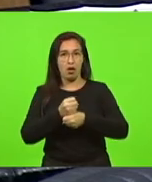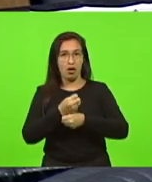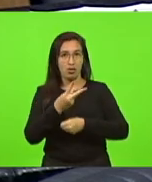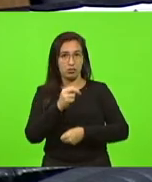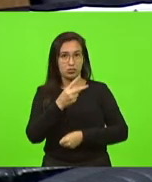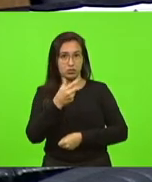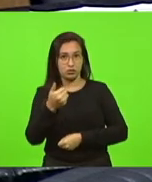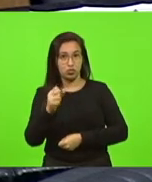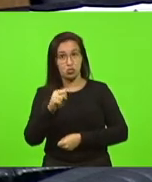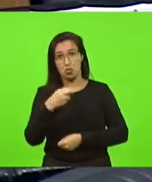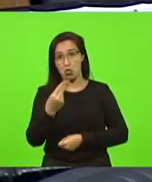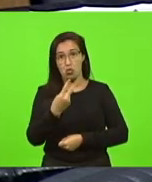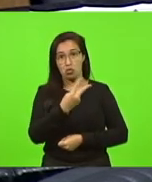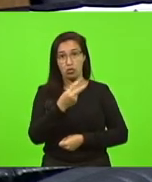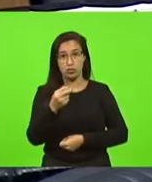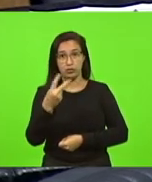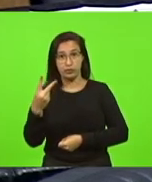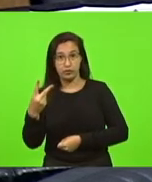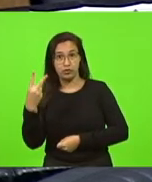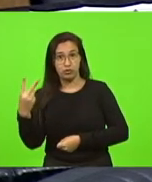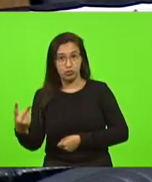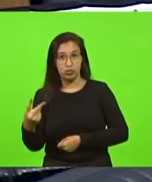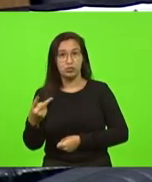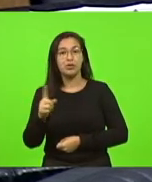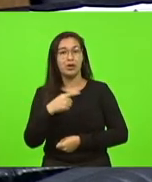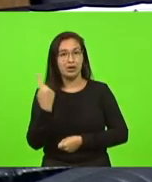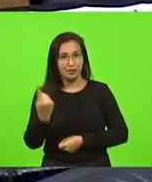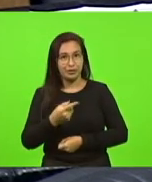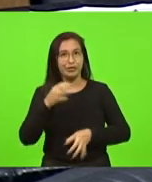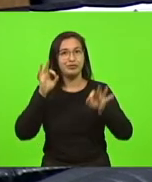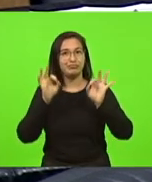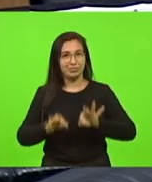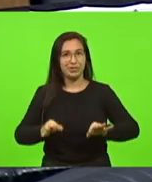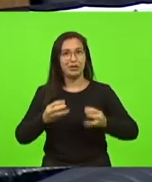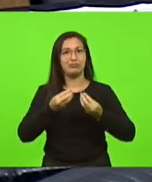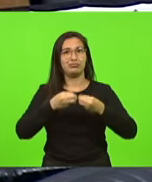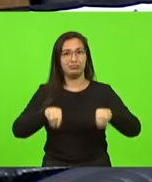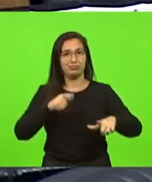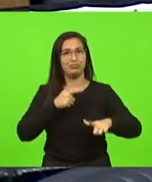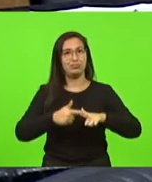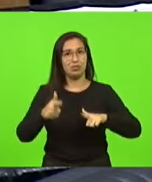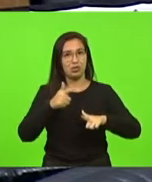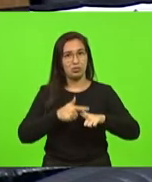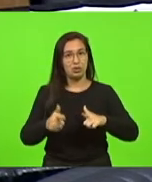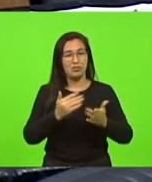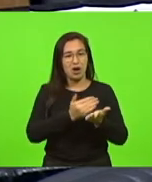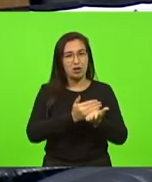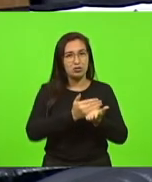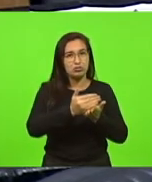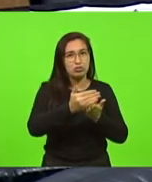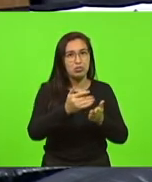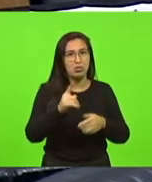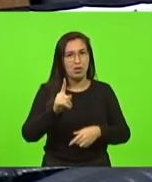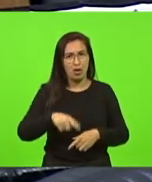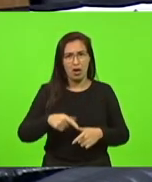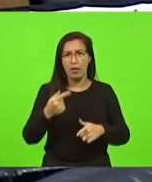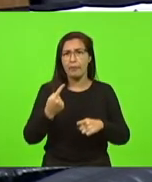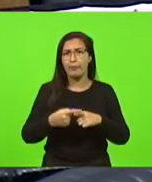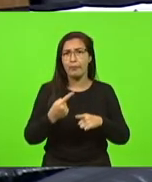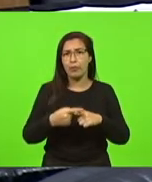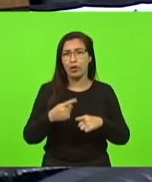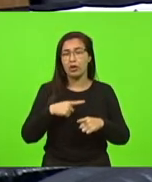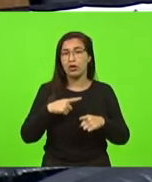vem, mas nós vamos sofrer a crise. E a sobra, nesse momento, não é, porque nós temos um